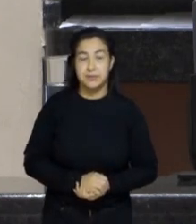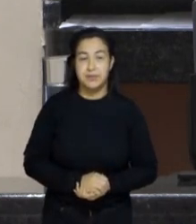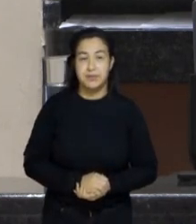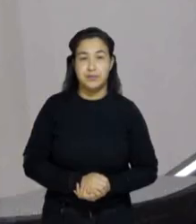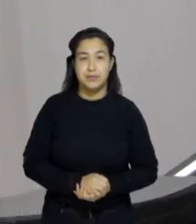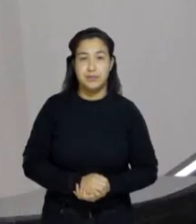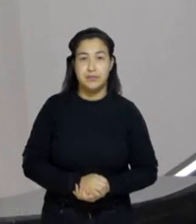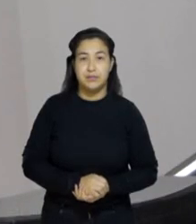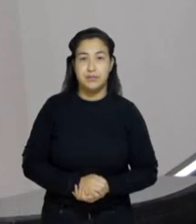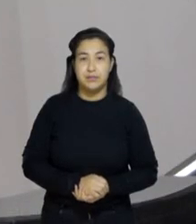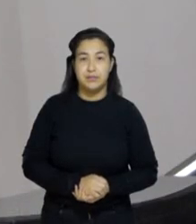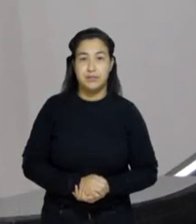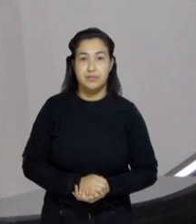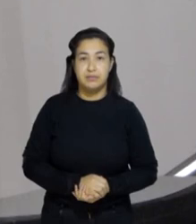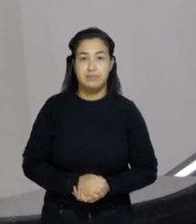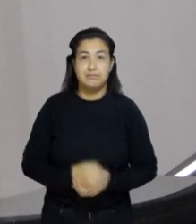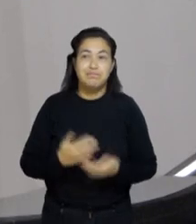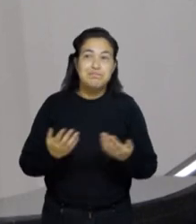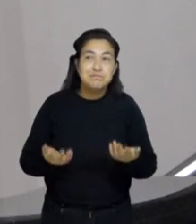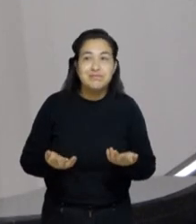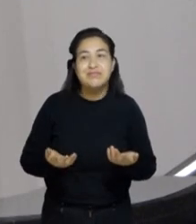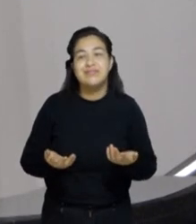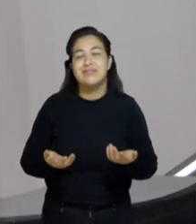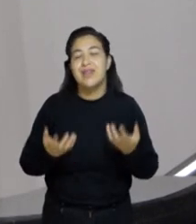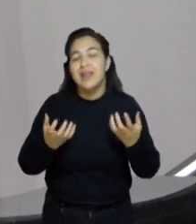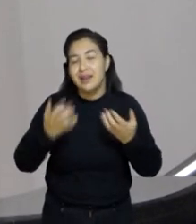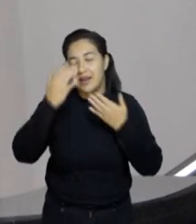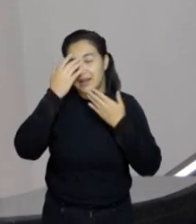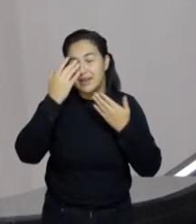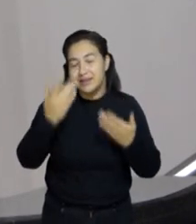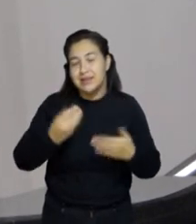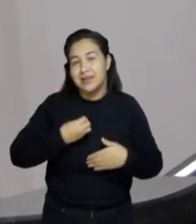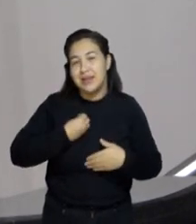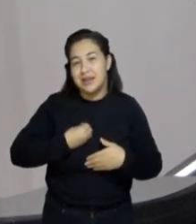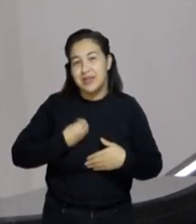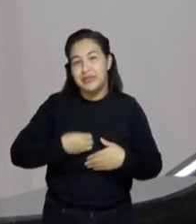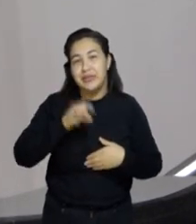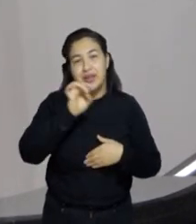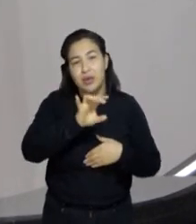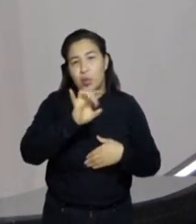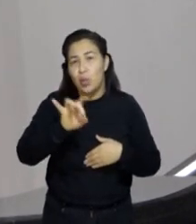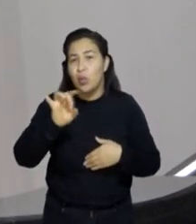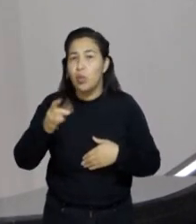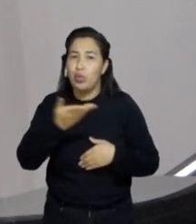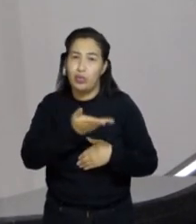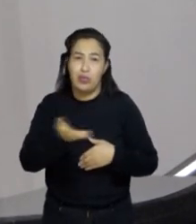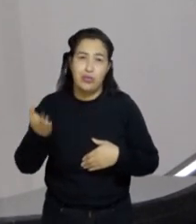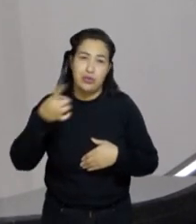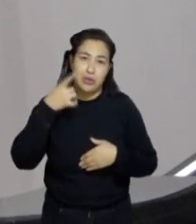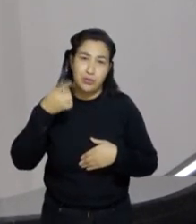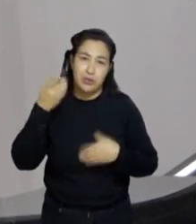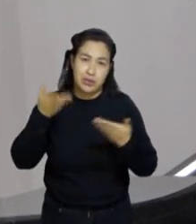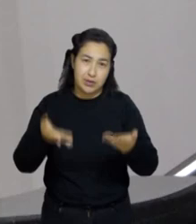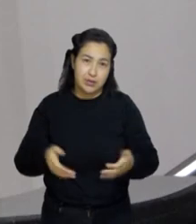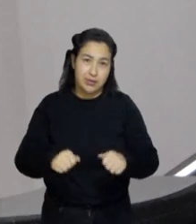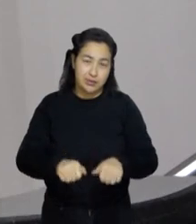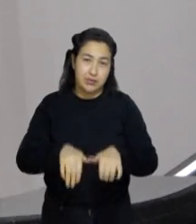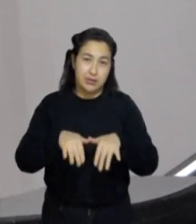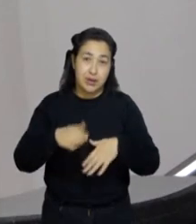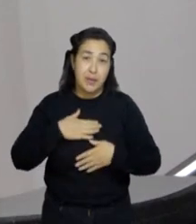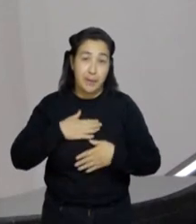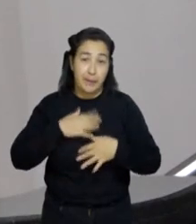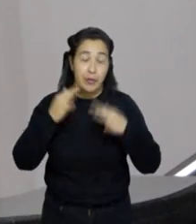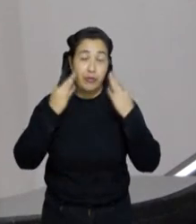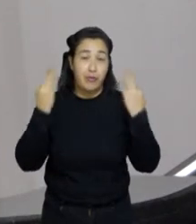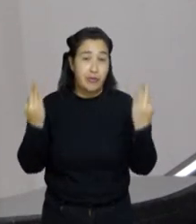Alô. Bom, eu queria agradecer a presença de todos os deputados e deputadas aqui, a presença da minha família, a